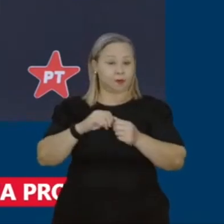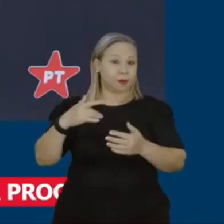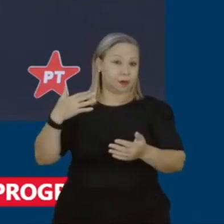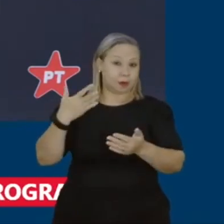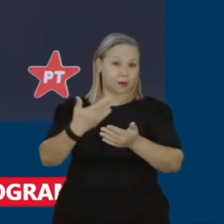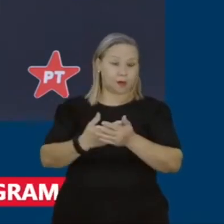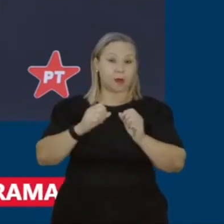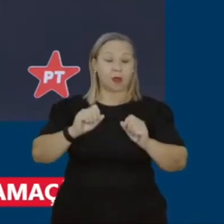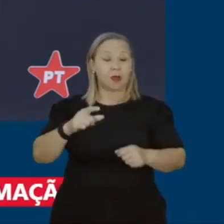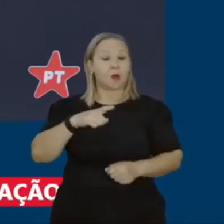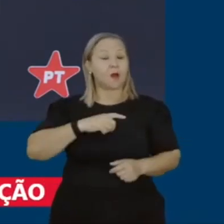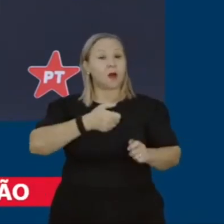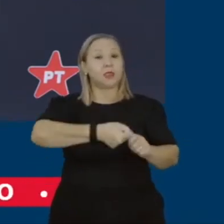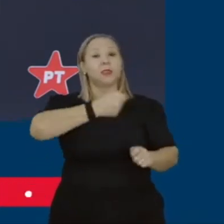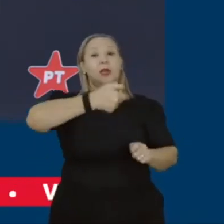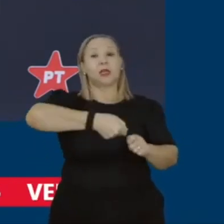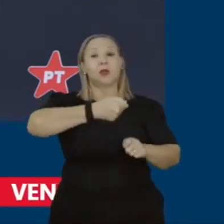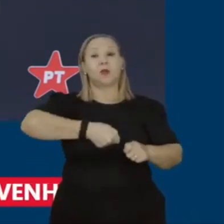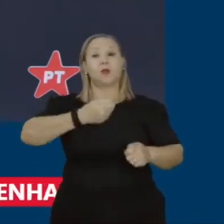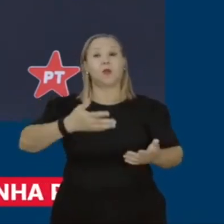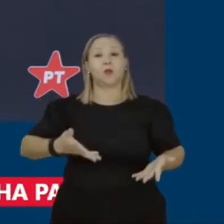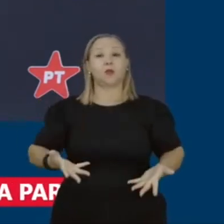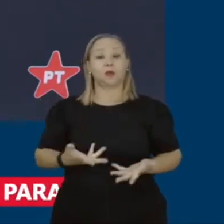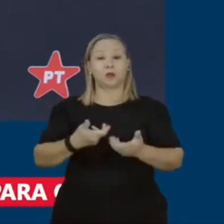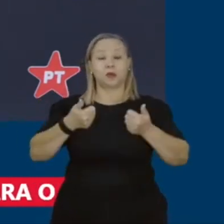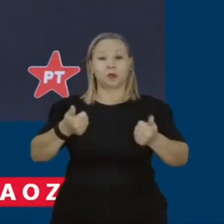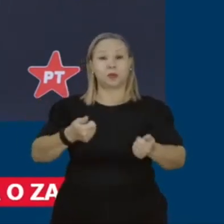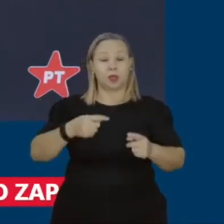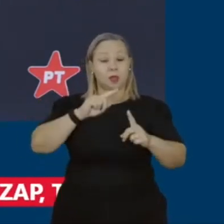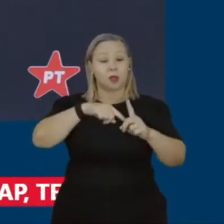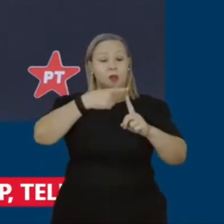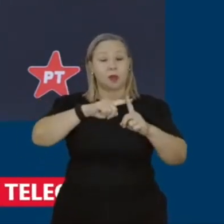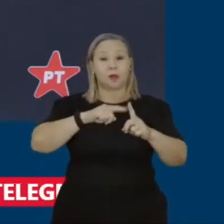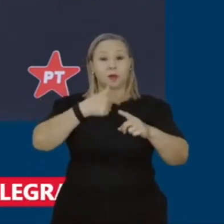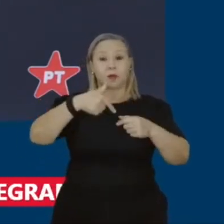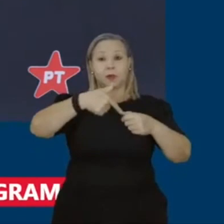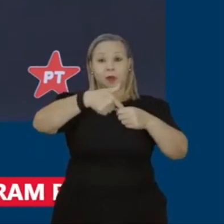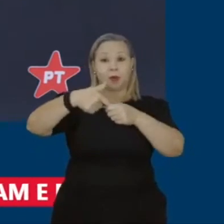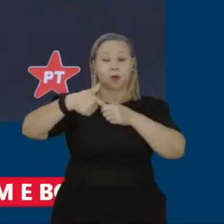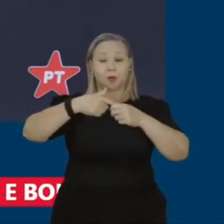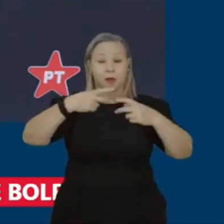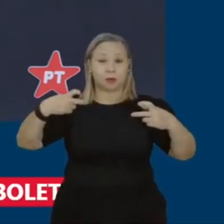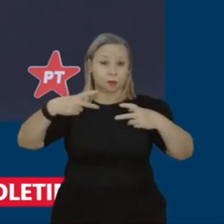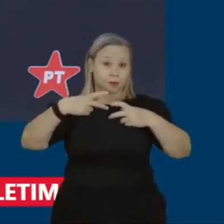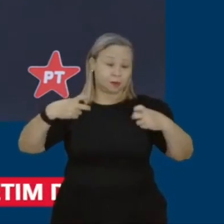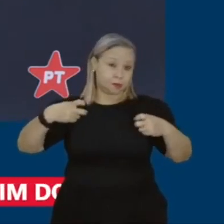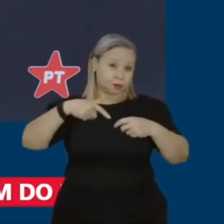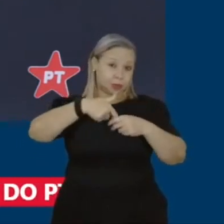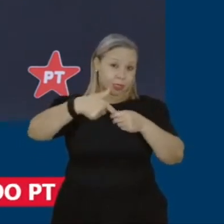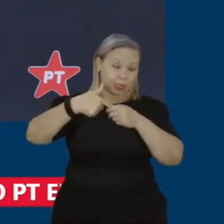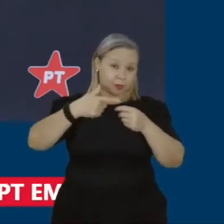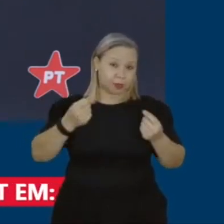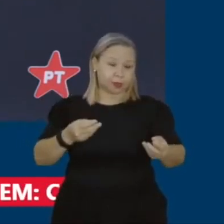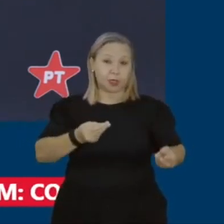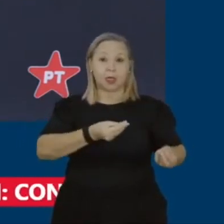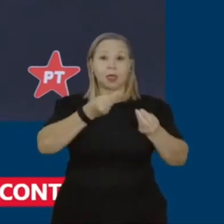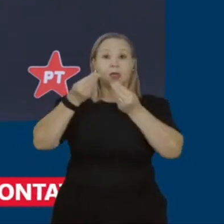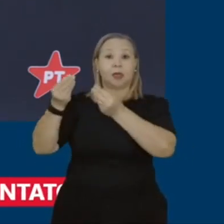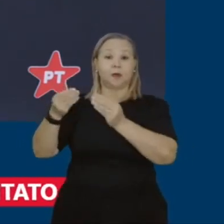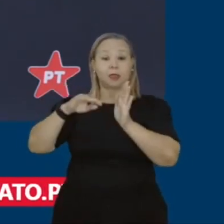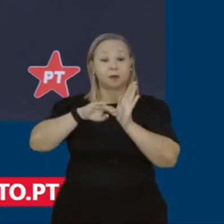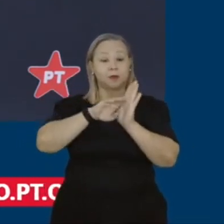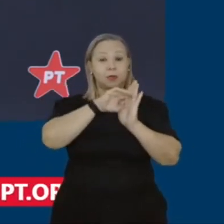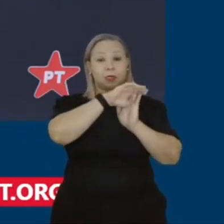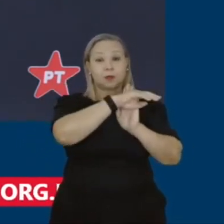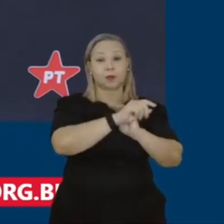lucros extraordinários com a subida do preço da gasolina e mandando isso para os acionistas na Bolsa de Nova York? O Lula